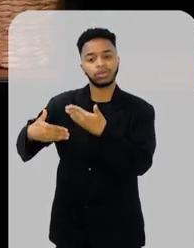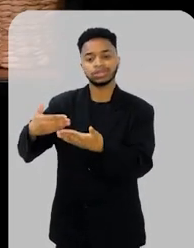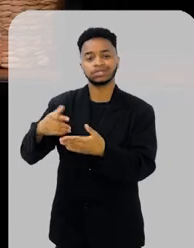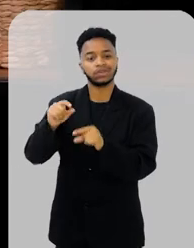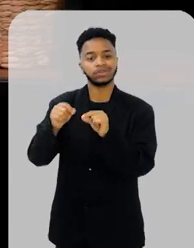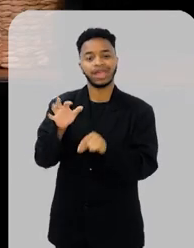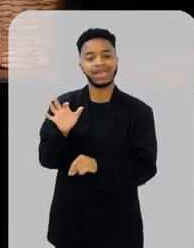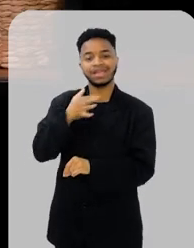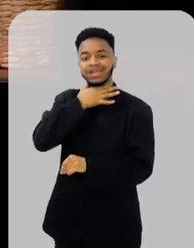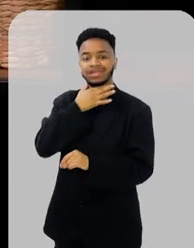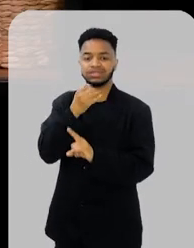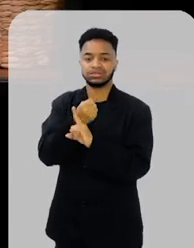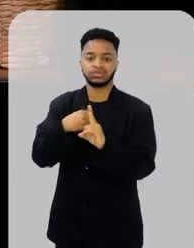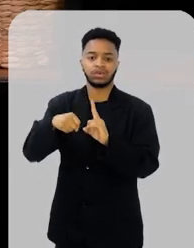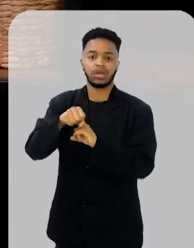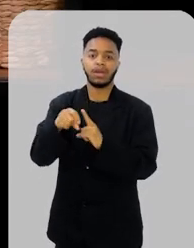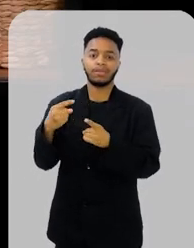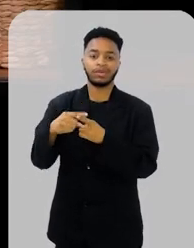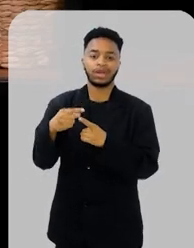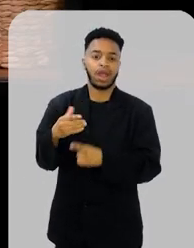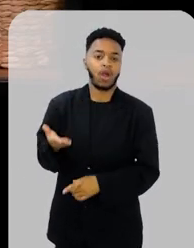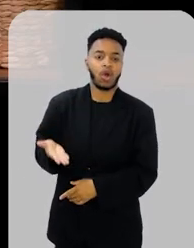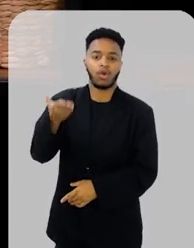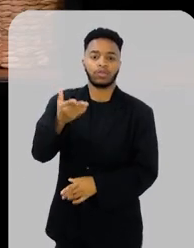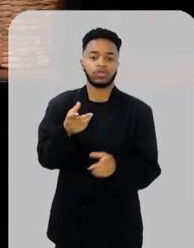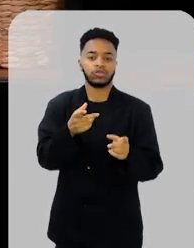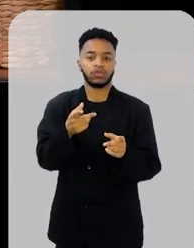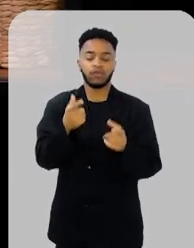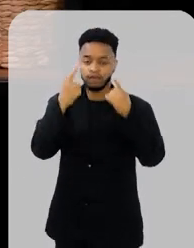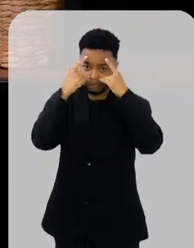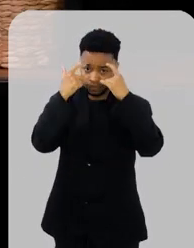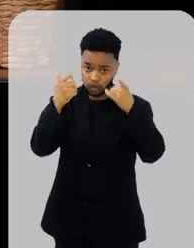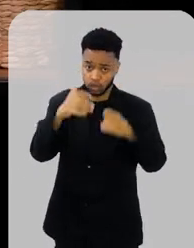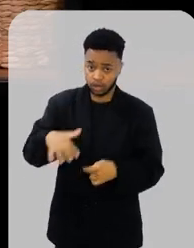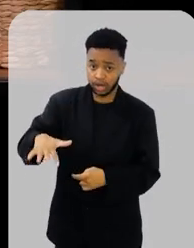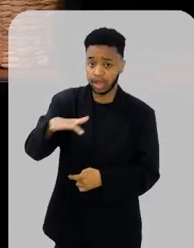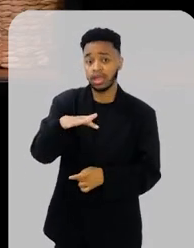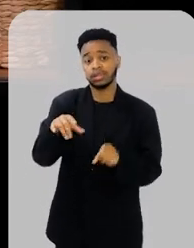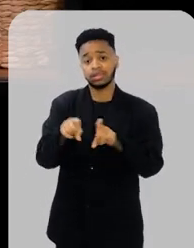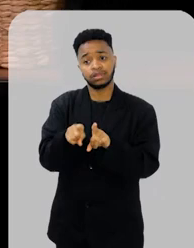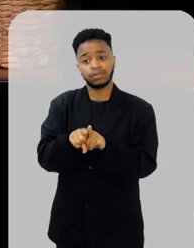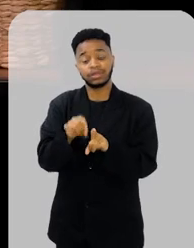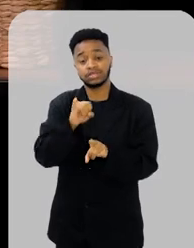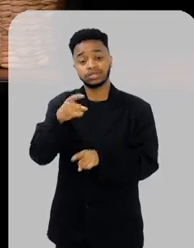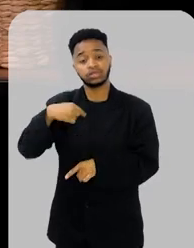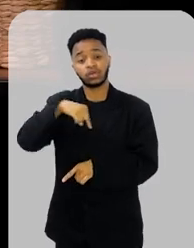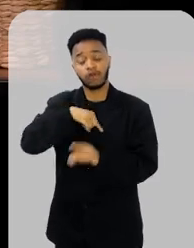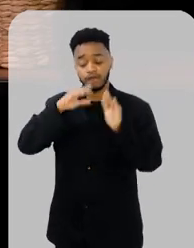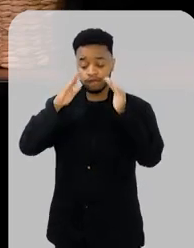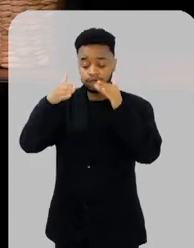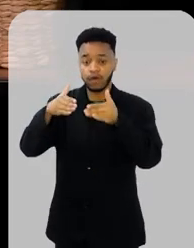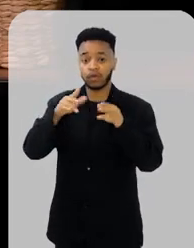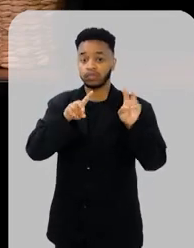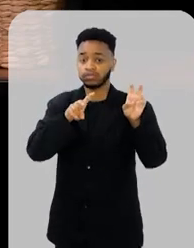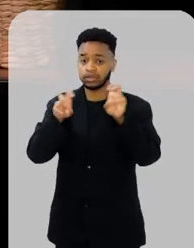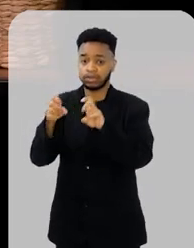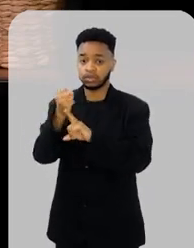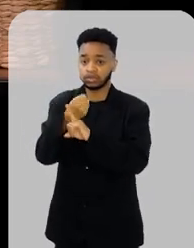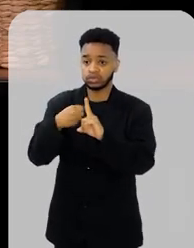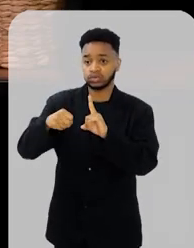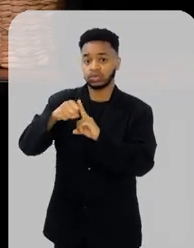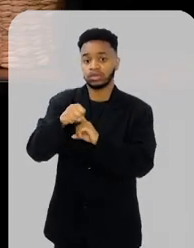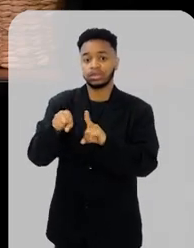crise civilizatória, porque é um aumento de violência generalizado, e você focar isso na questão